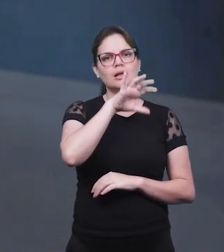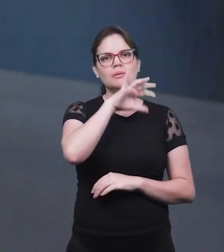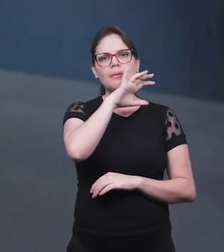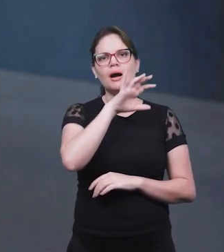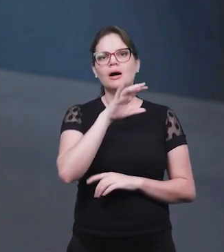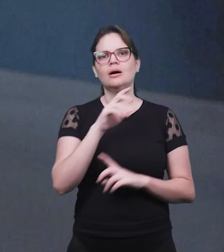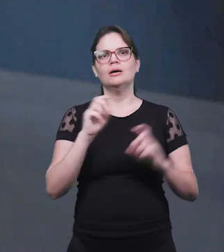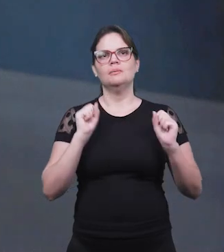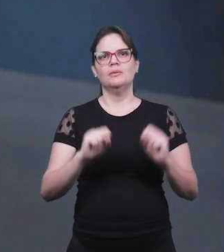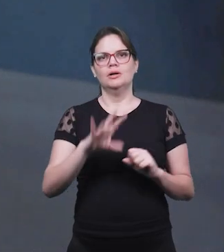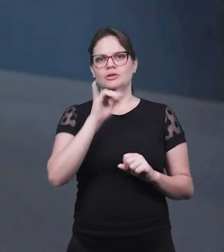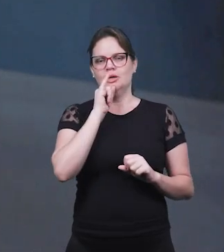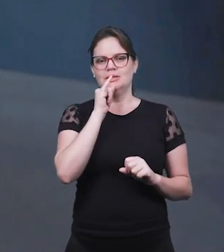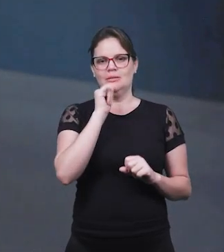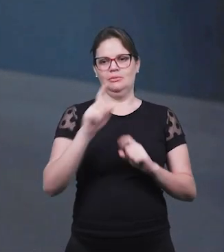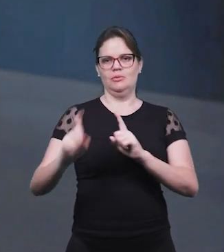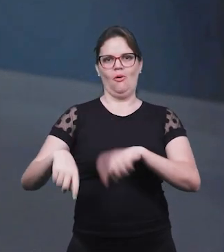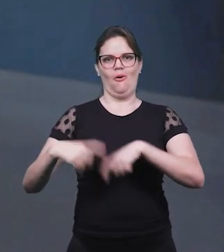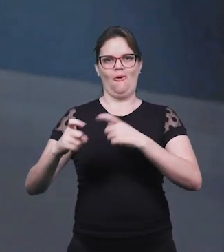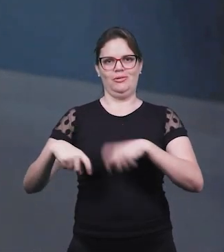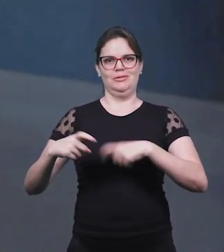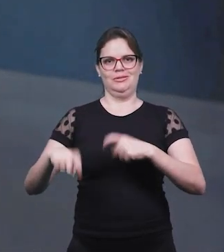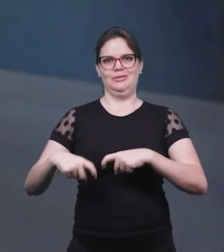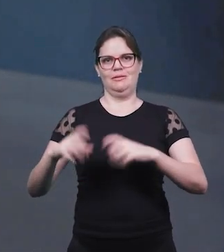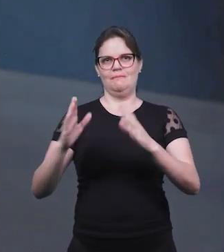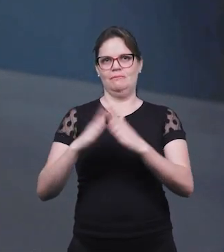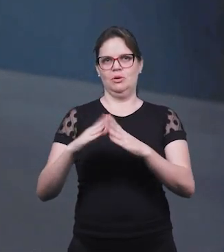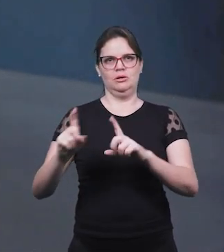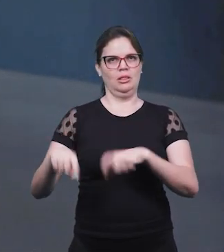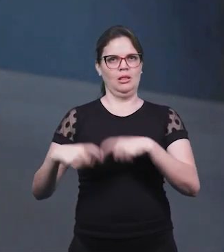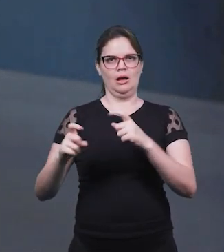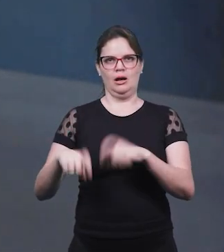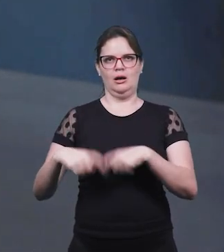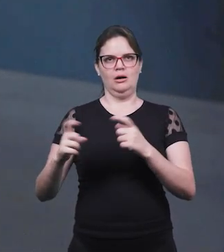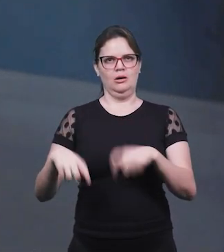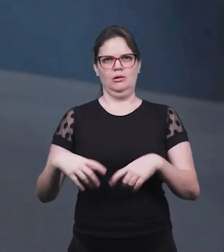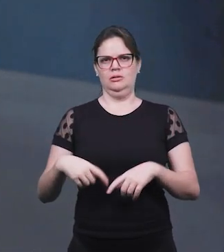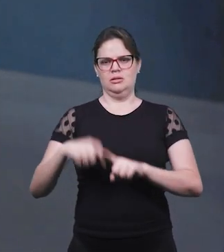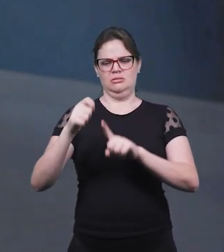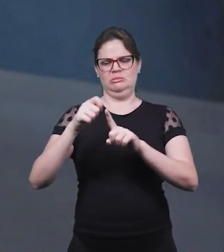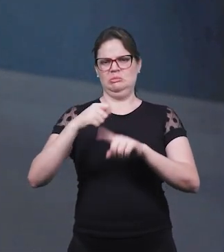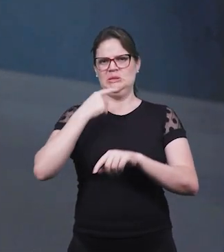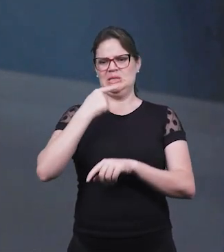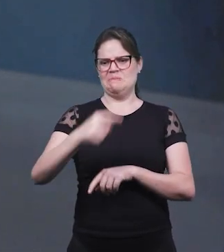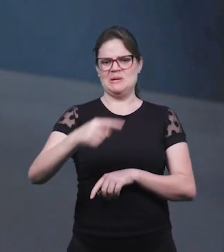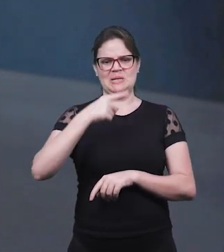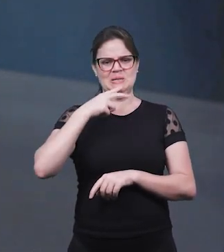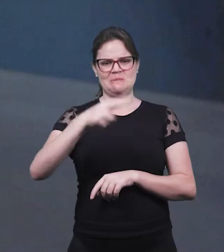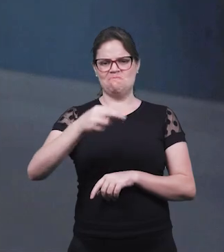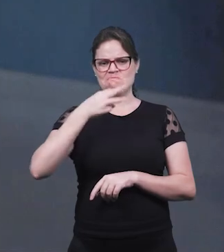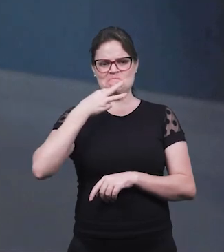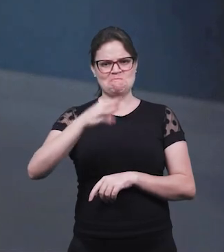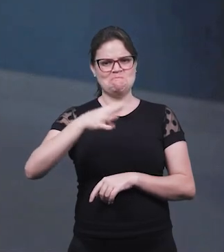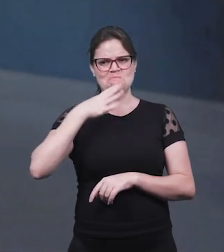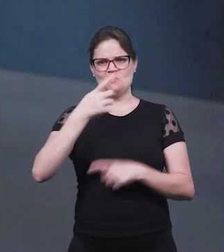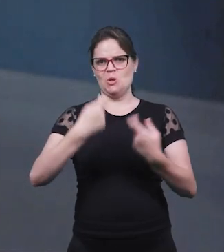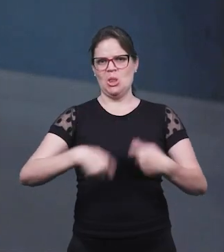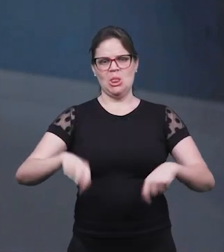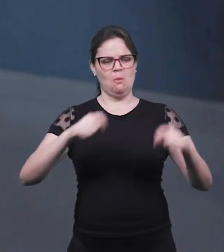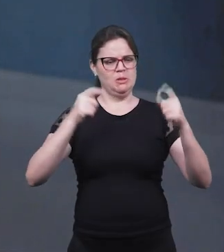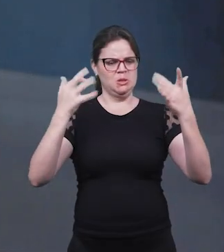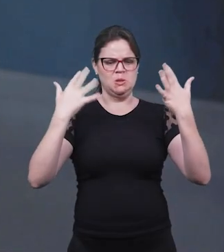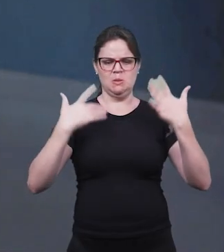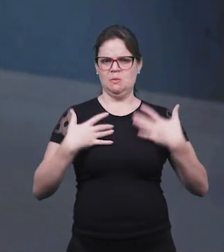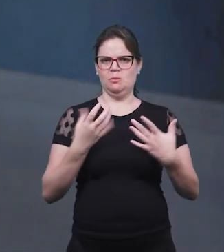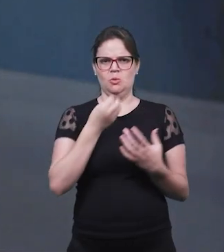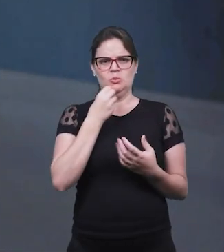normalmente aqueles que são do interior, ficam aí mais de semanas sem banho e muito bem,